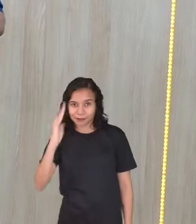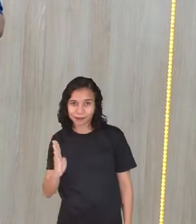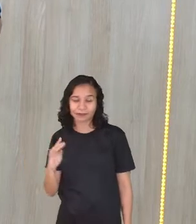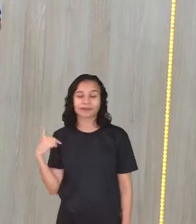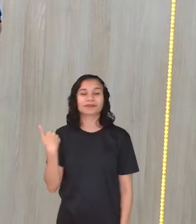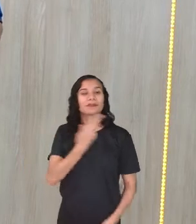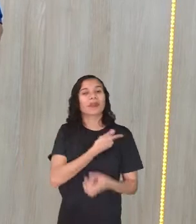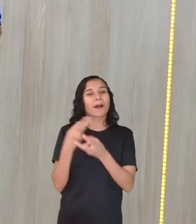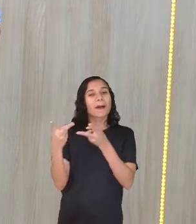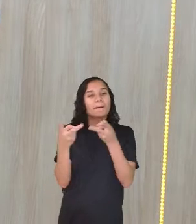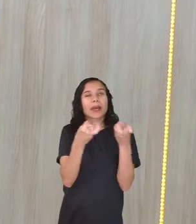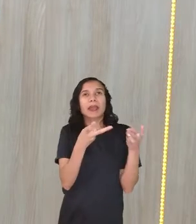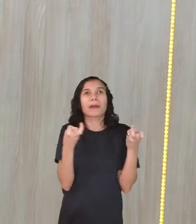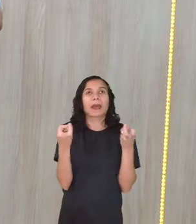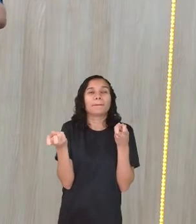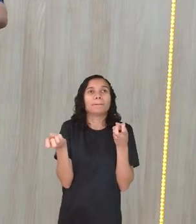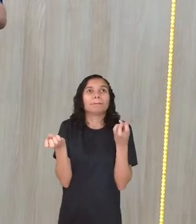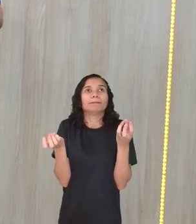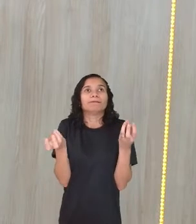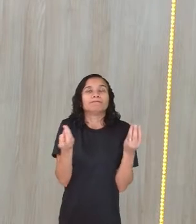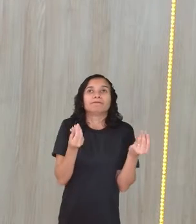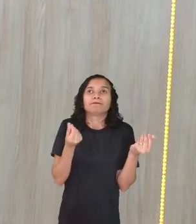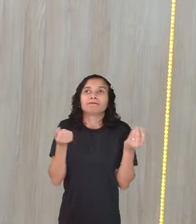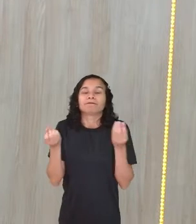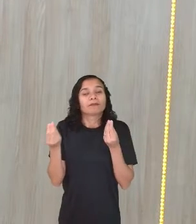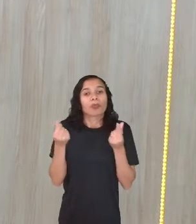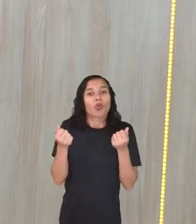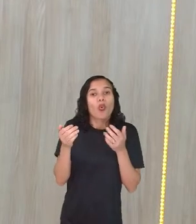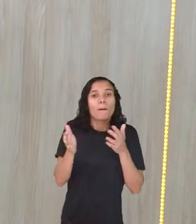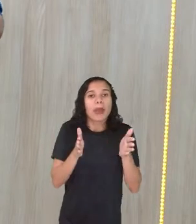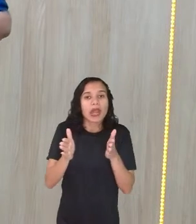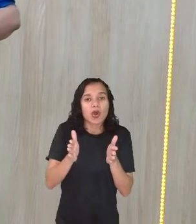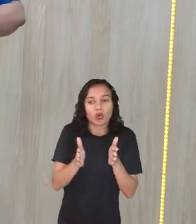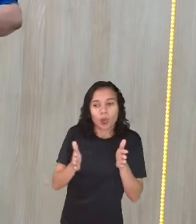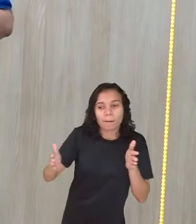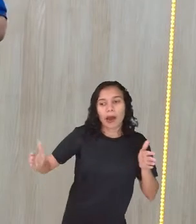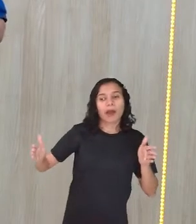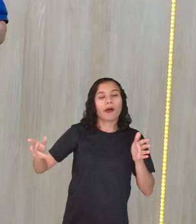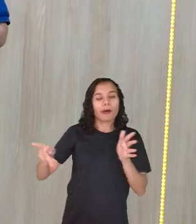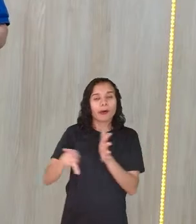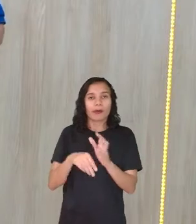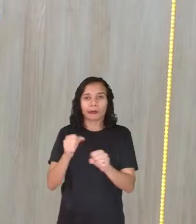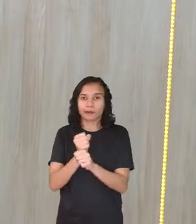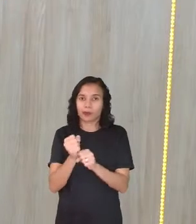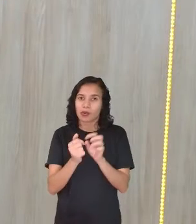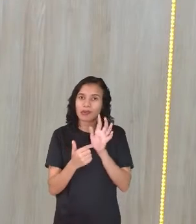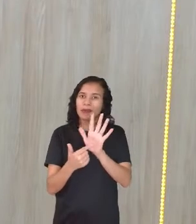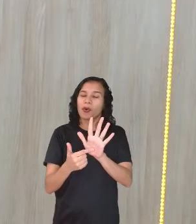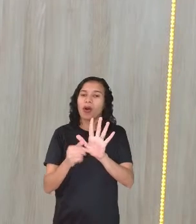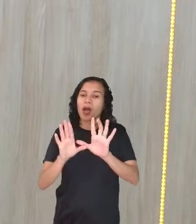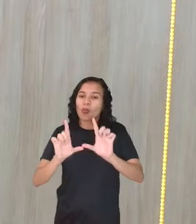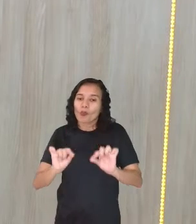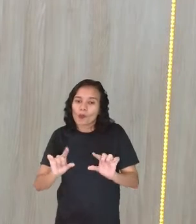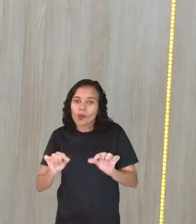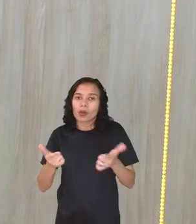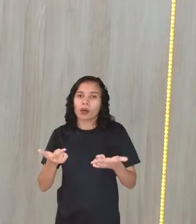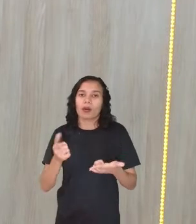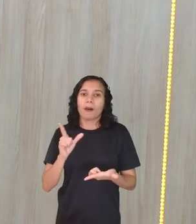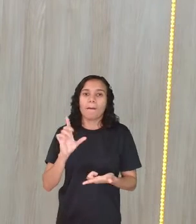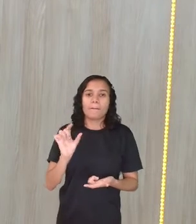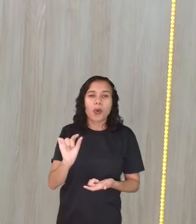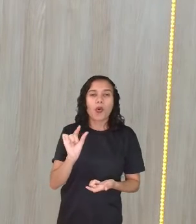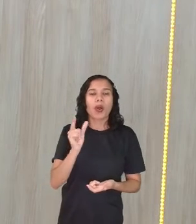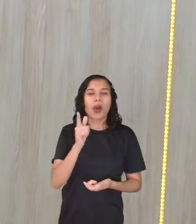vai ver que há vamos dizer assim, um período mais longo do ano, onde ele apresenta seca e a gente vai ter que irrigar,